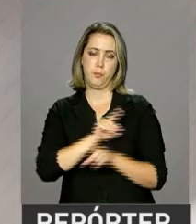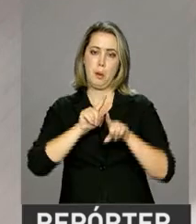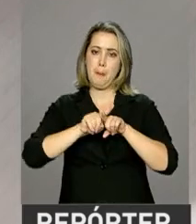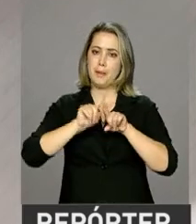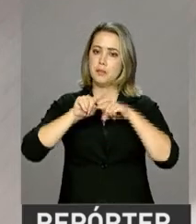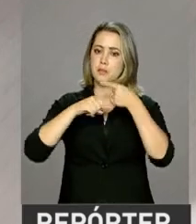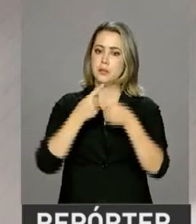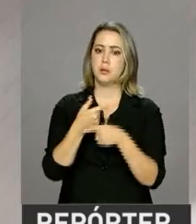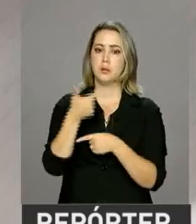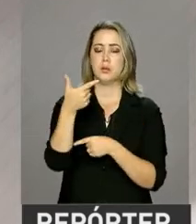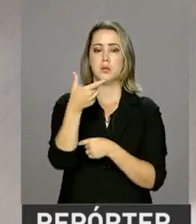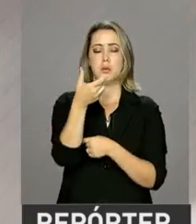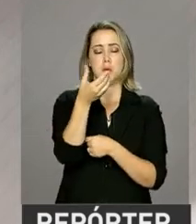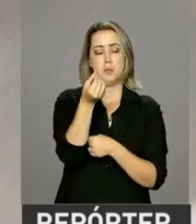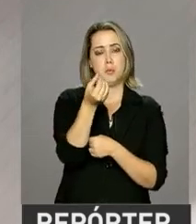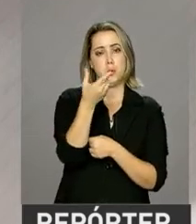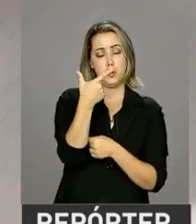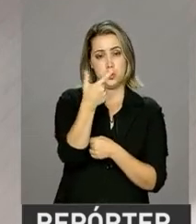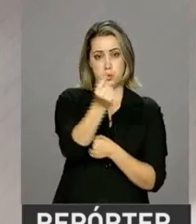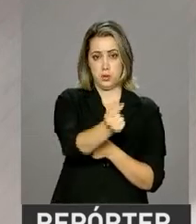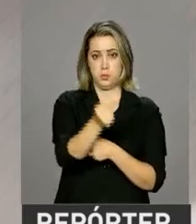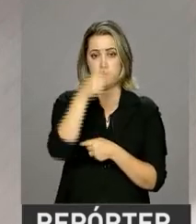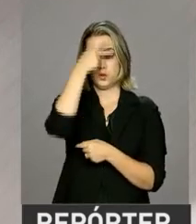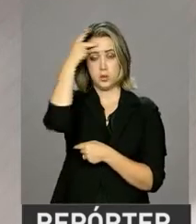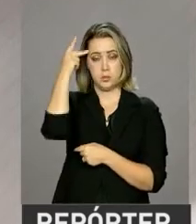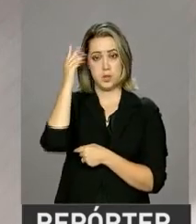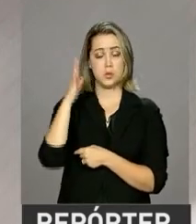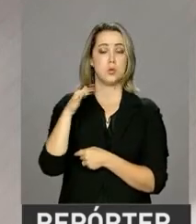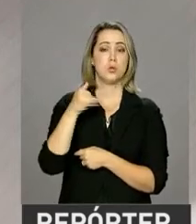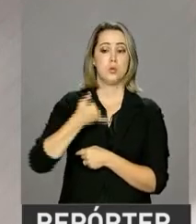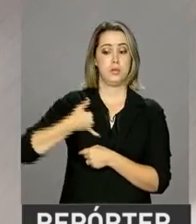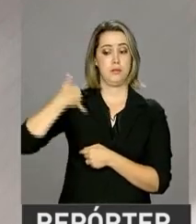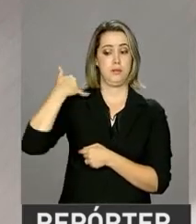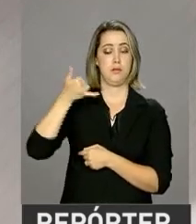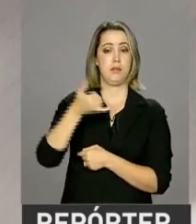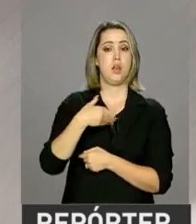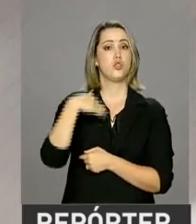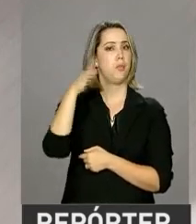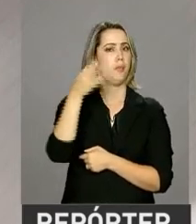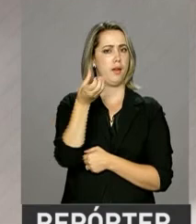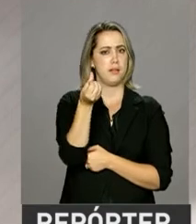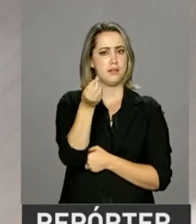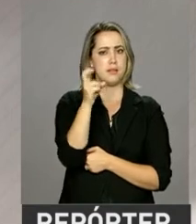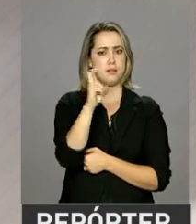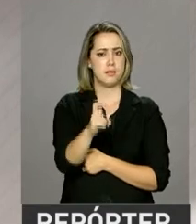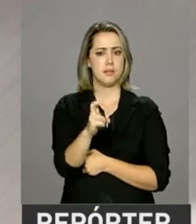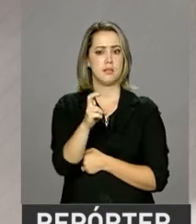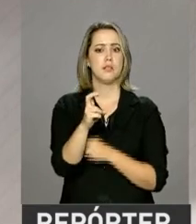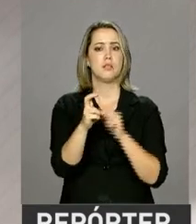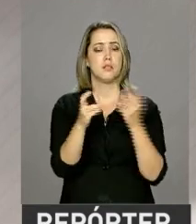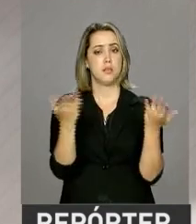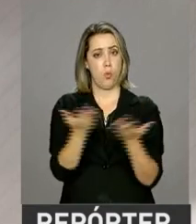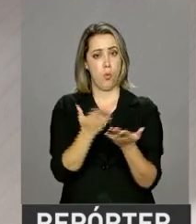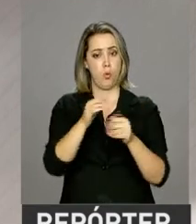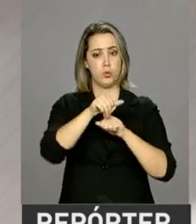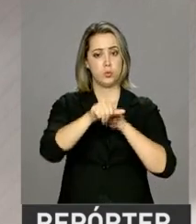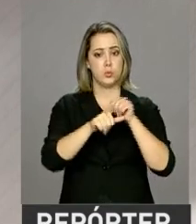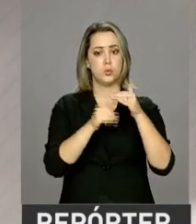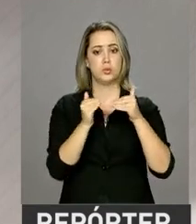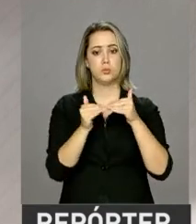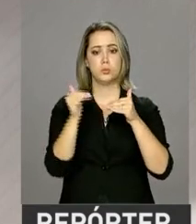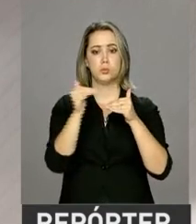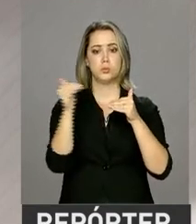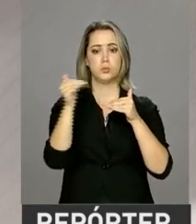2020 a idade para os idosos de baixa renda solicitarem o benefício vai aumentar de forma gradativa dos